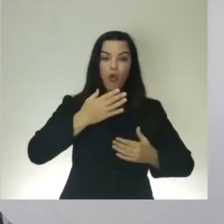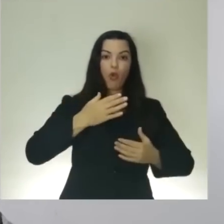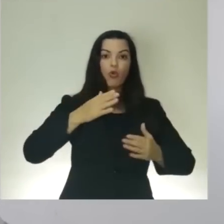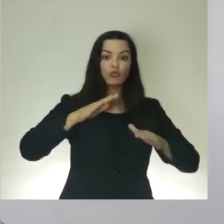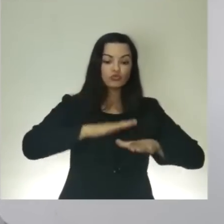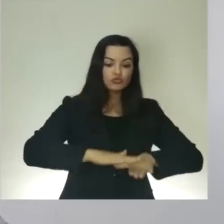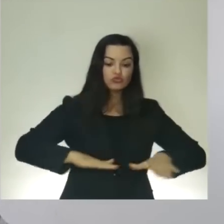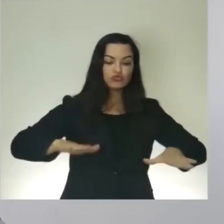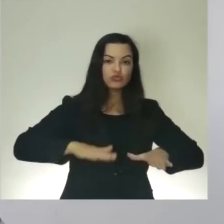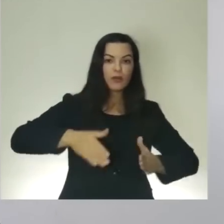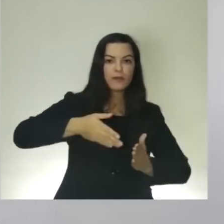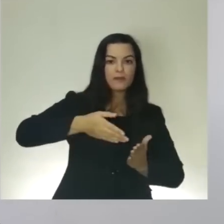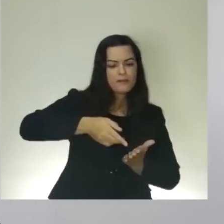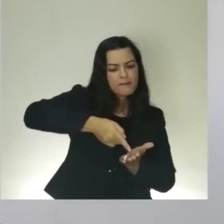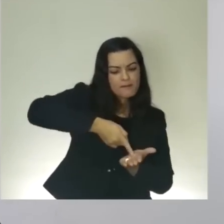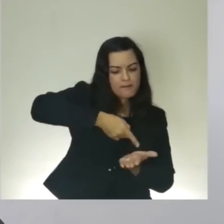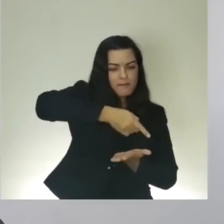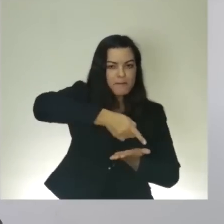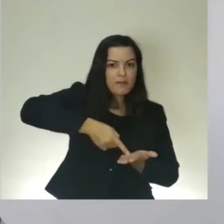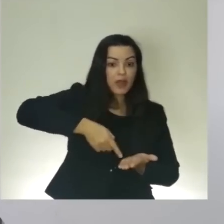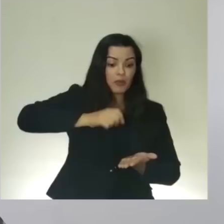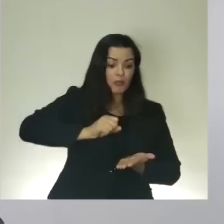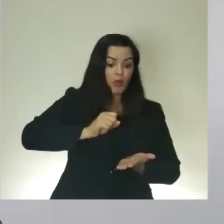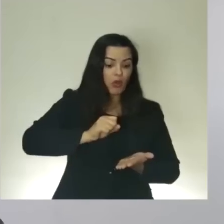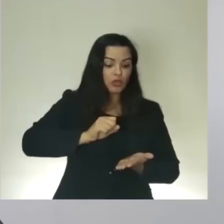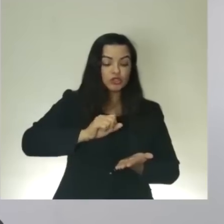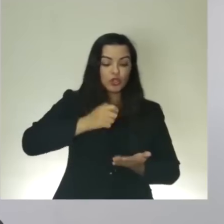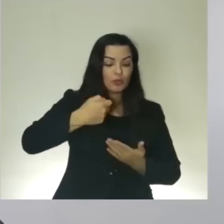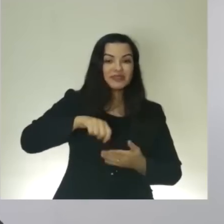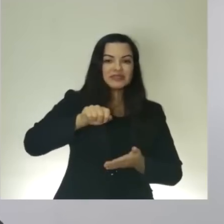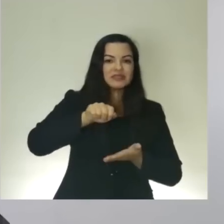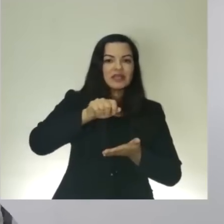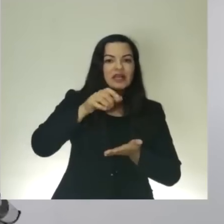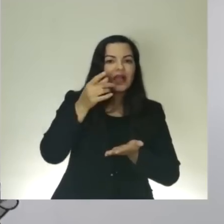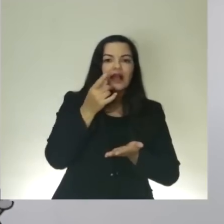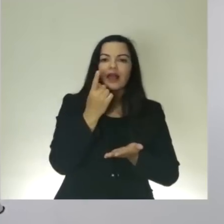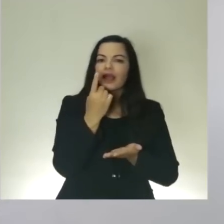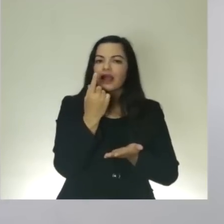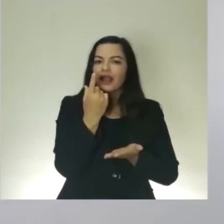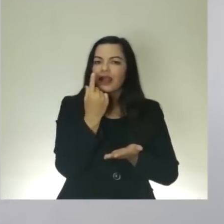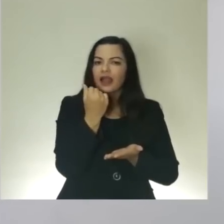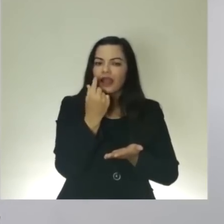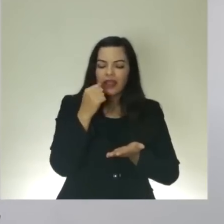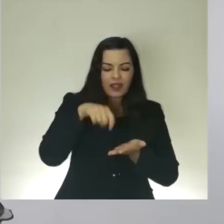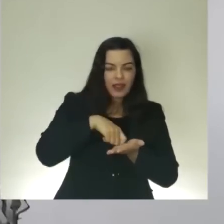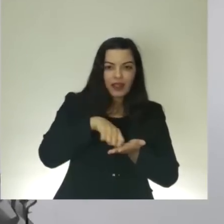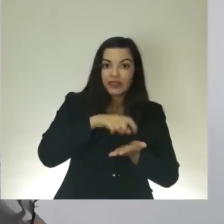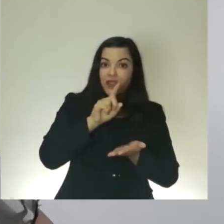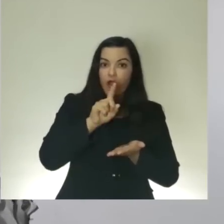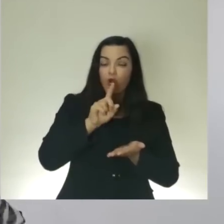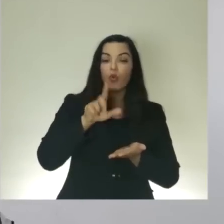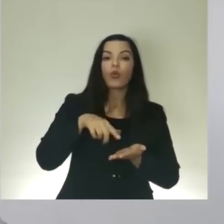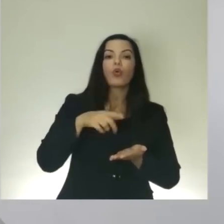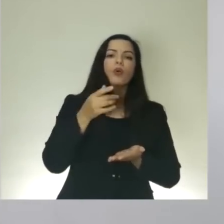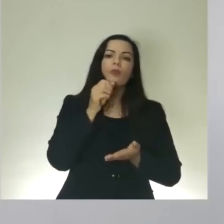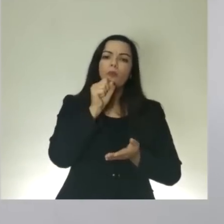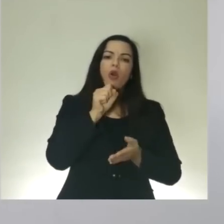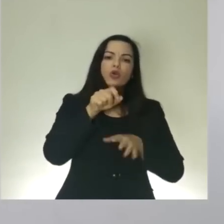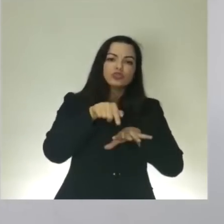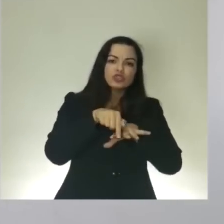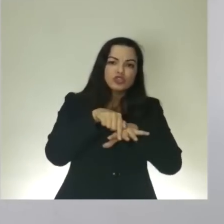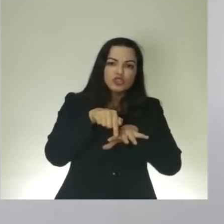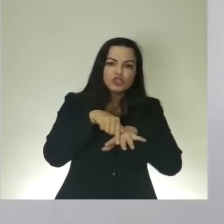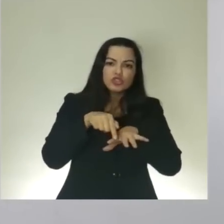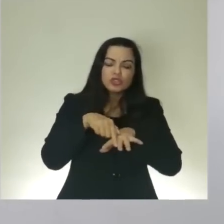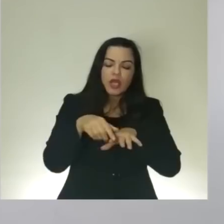até uma marcação com chinelo mesmo. E aí, vocês vão se afastar bastante dessa marcação, o máximo que